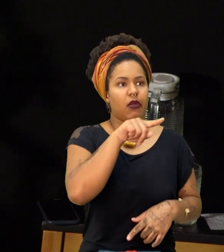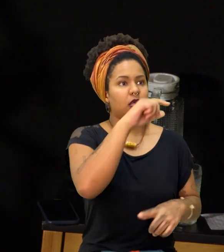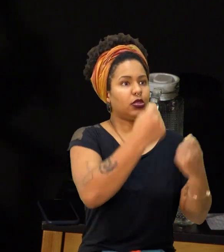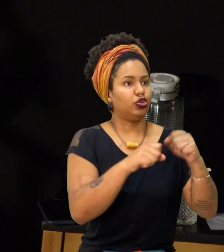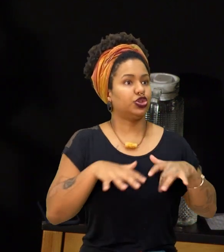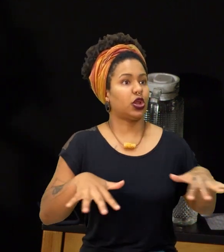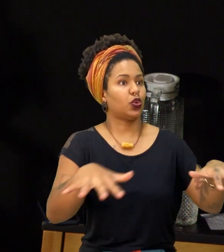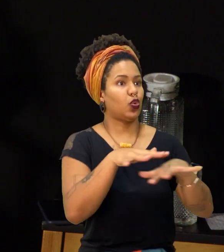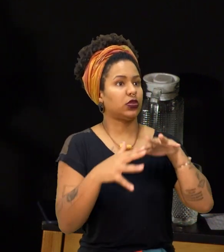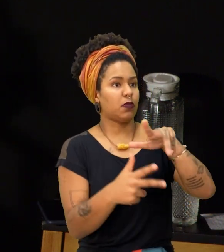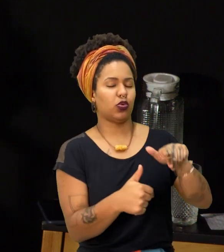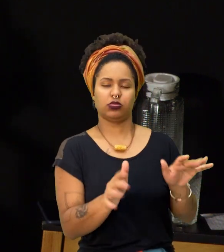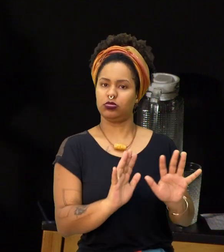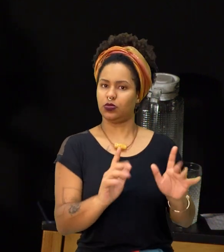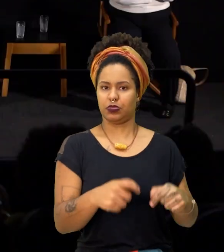no mundo, né?